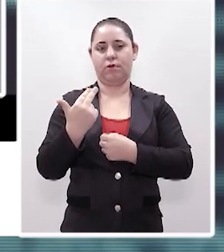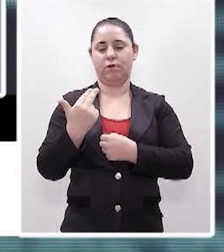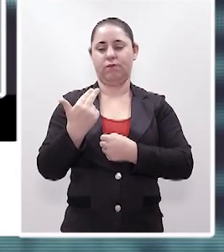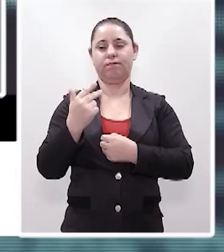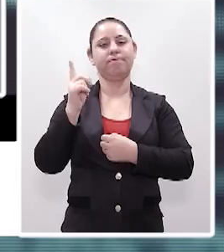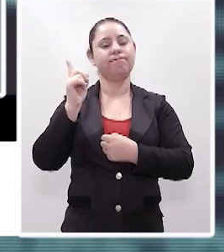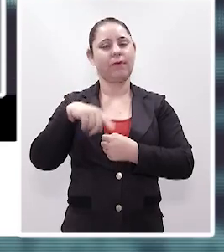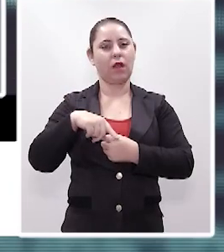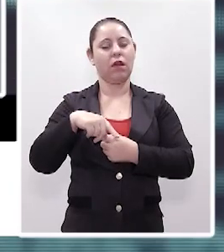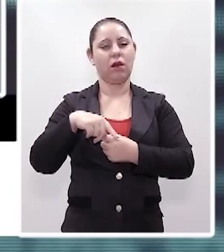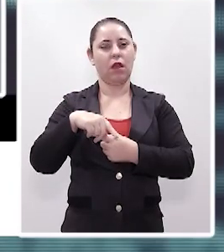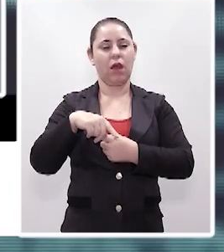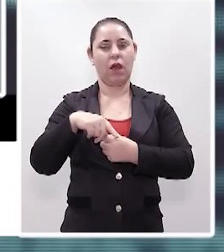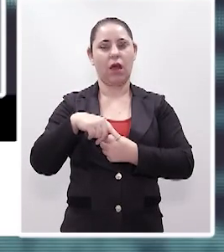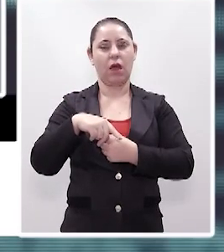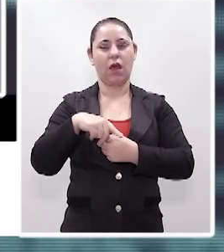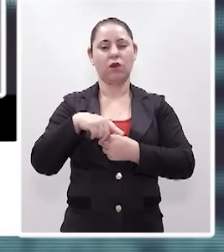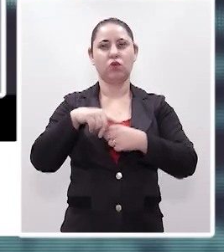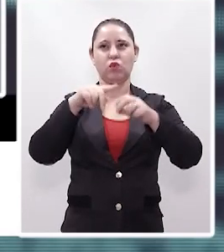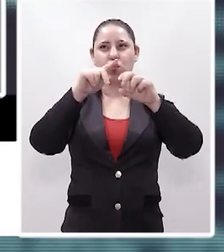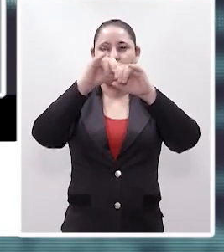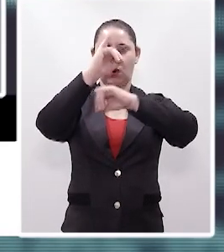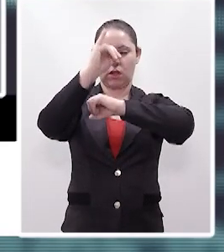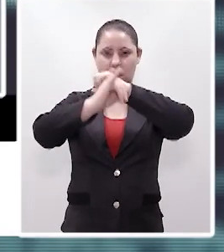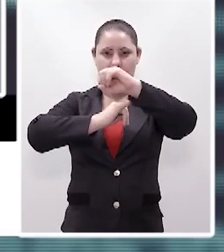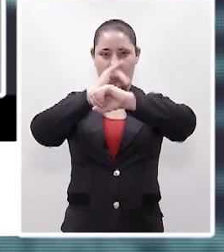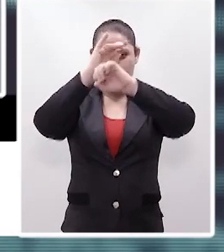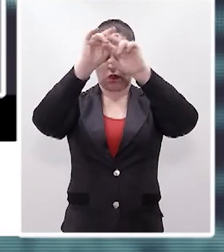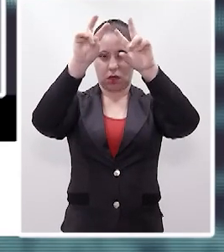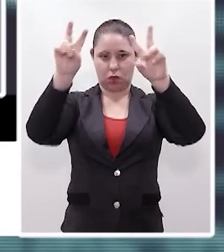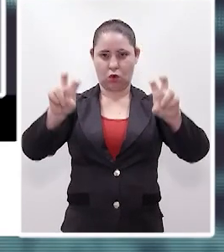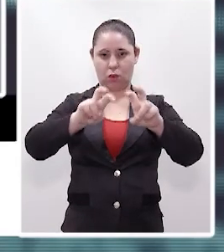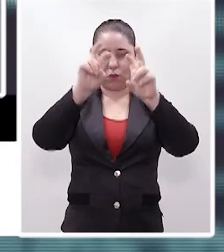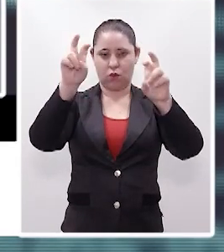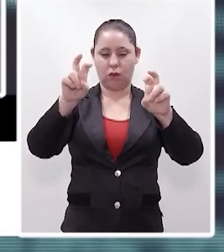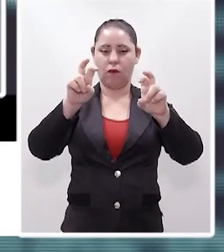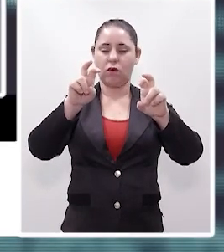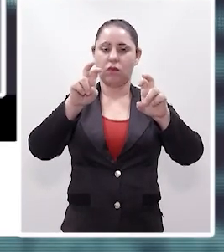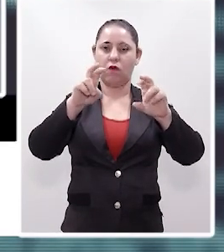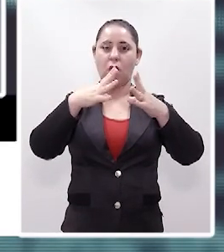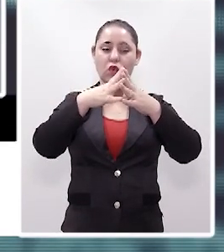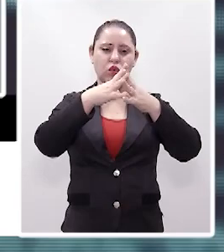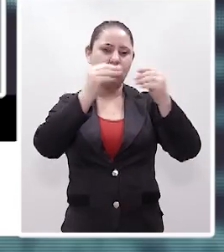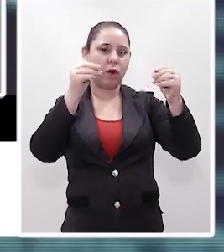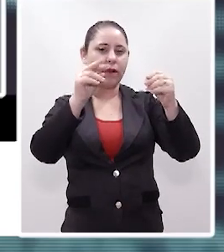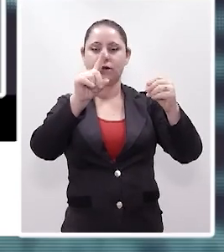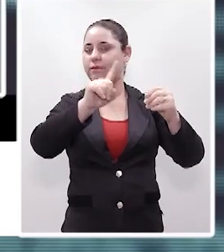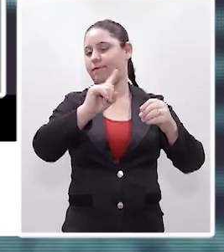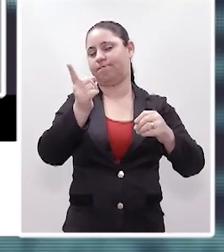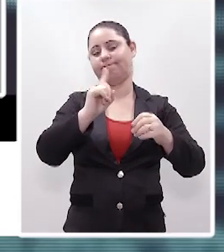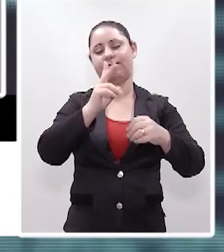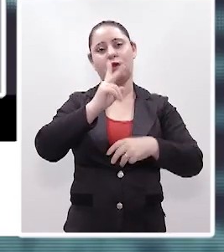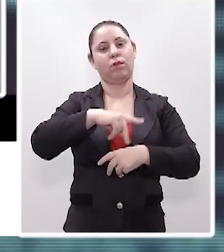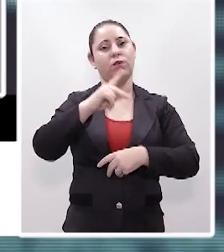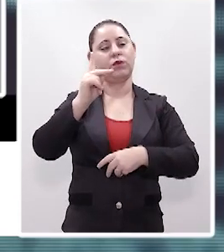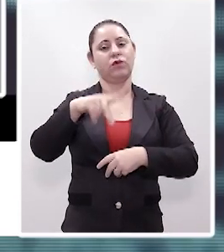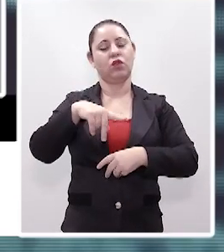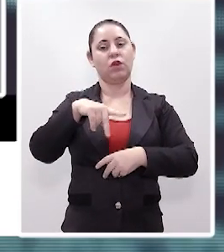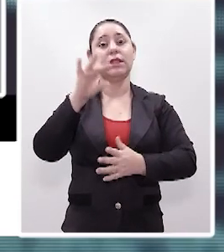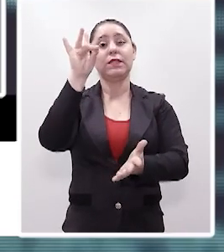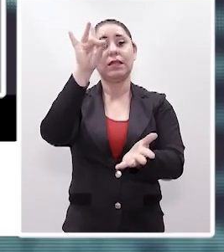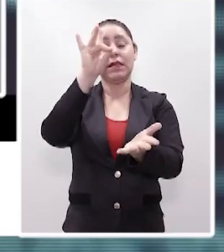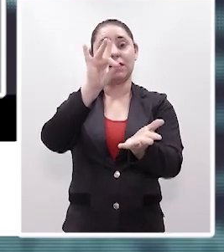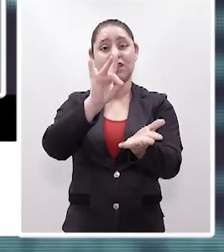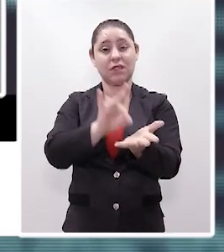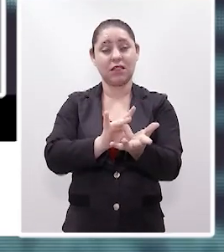assim, essas plataformas já estão aí, elas não vão mais sumir. E esses professores,